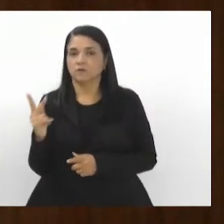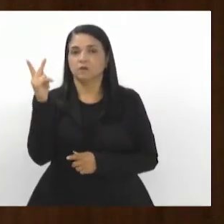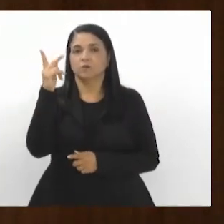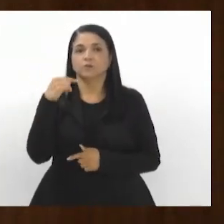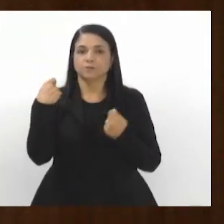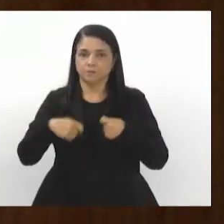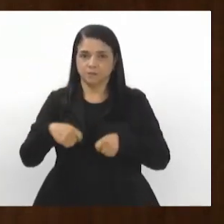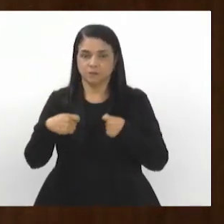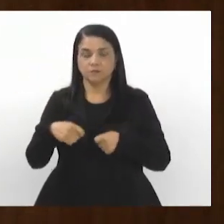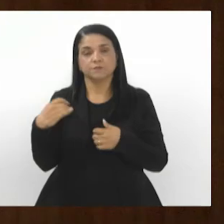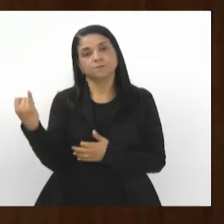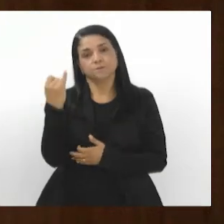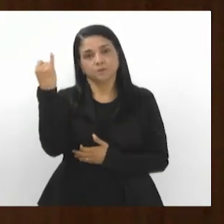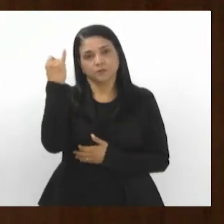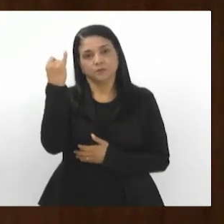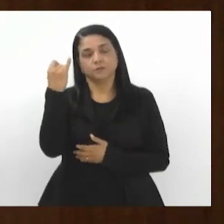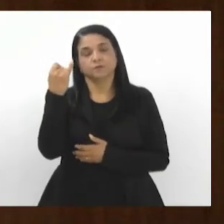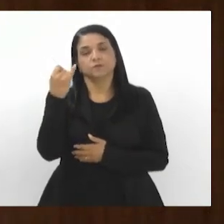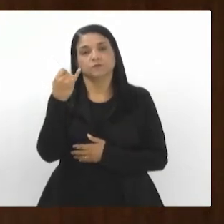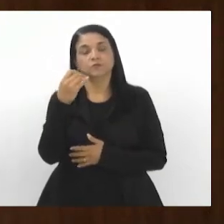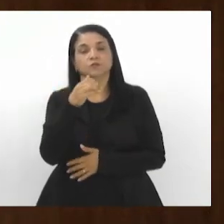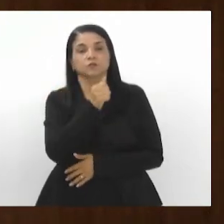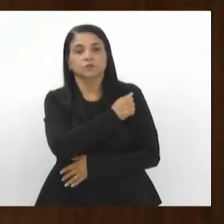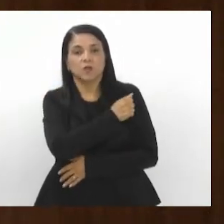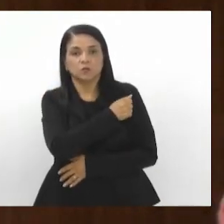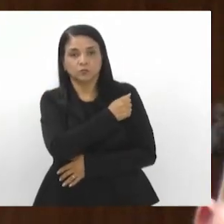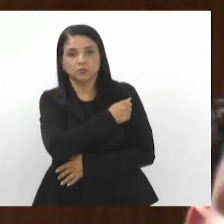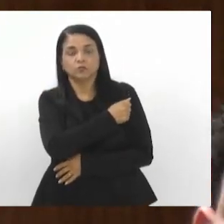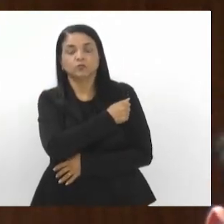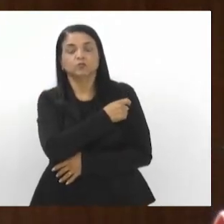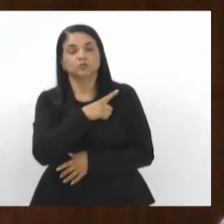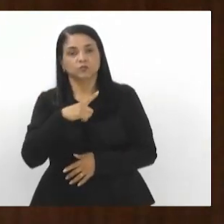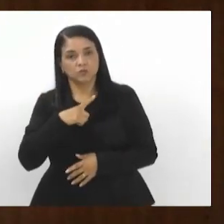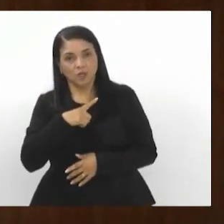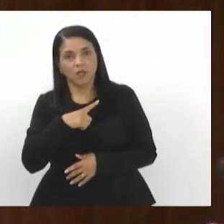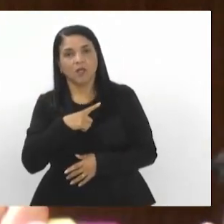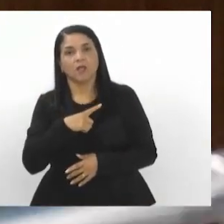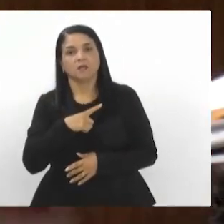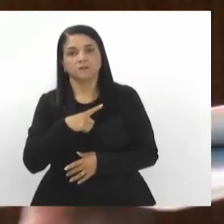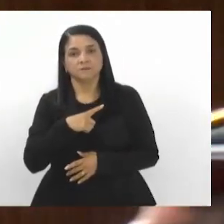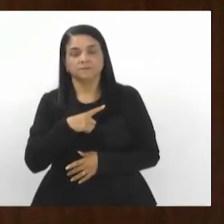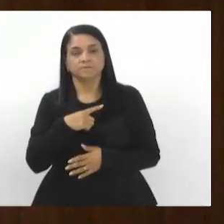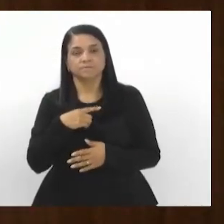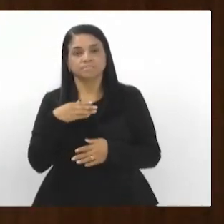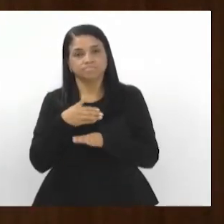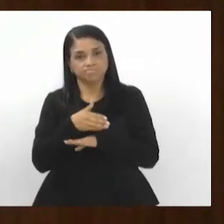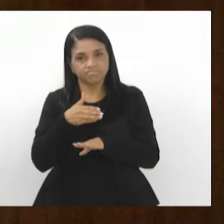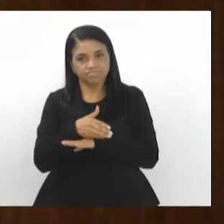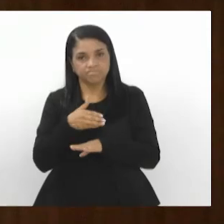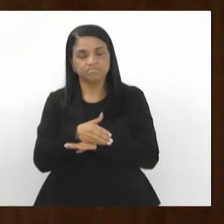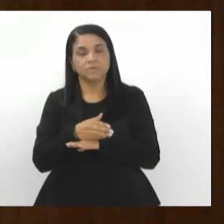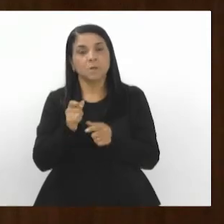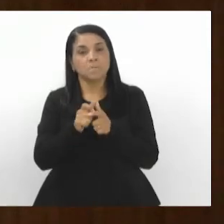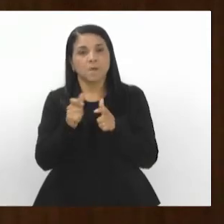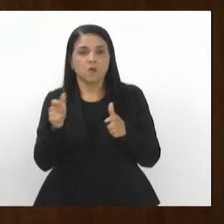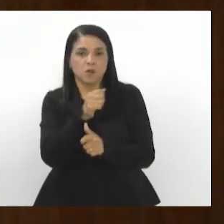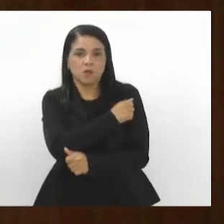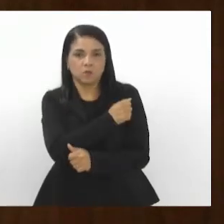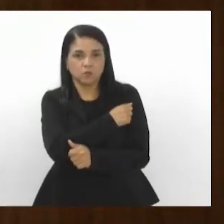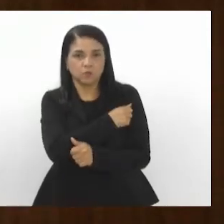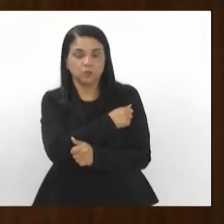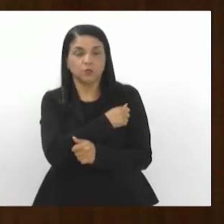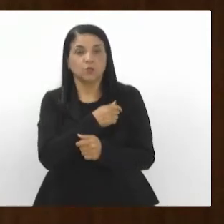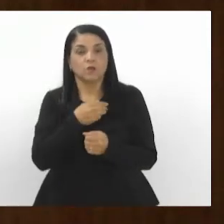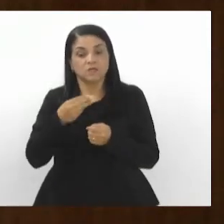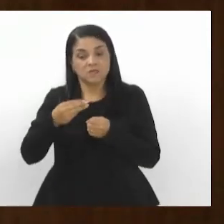é importantíssimo para o deslocamento dos nossos estudantes que lá existem, que na sua grande maioria não são da cidade de